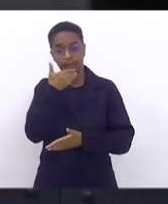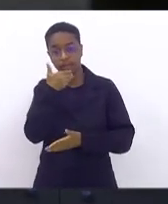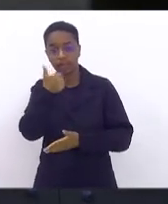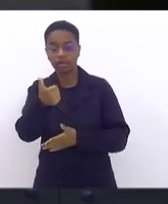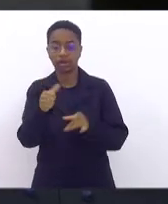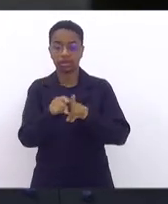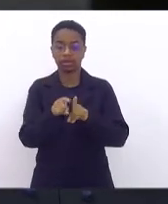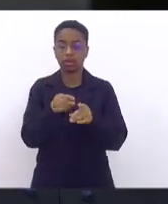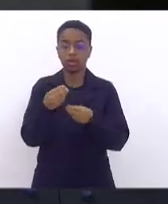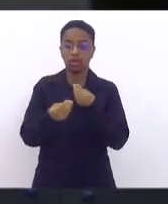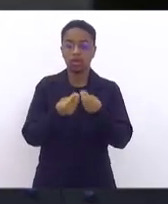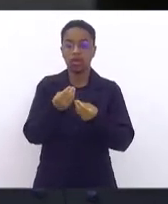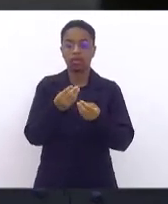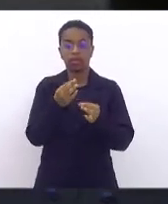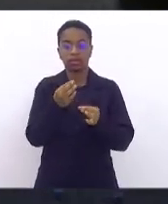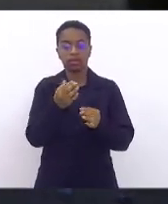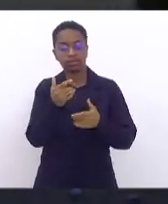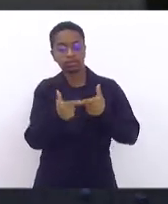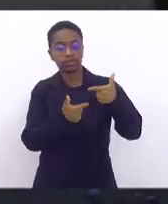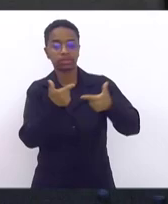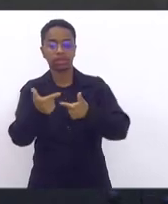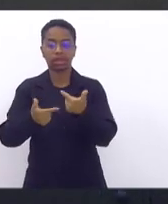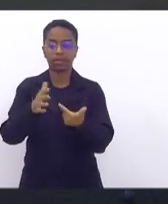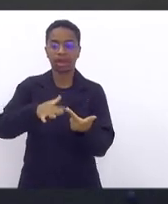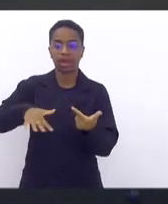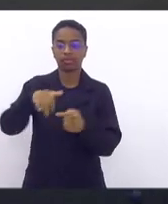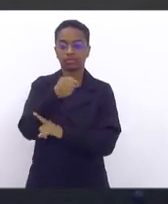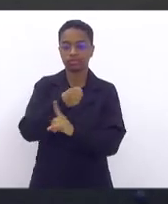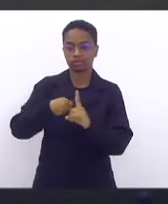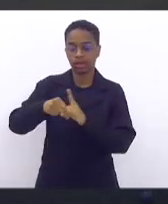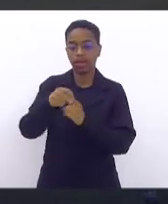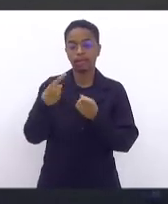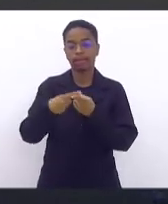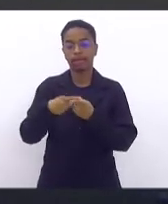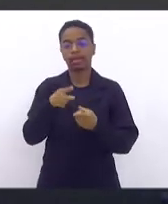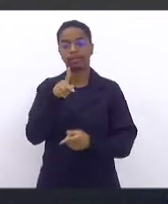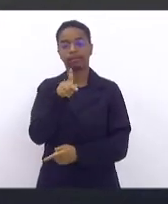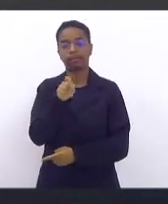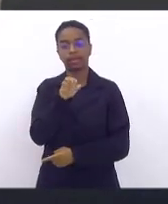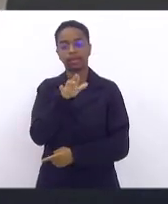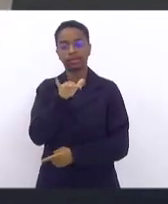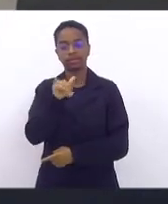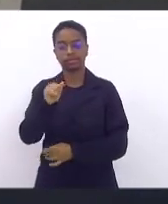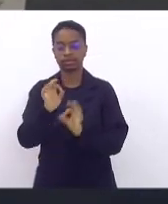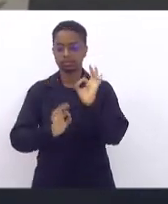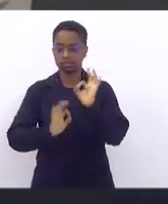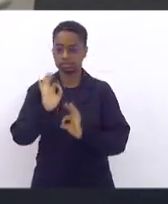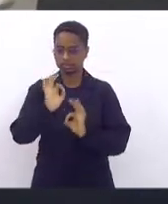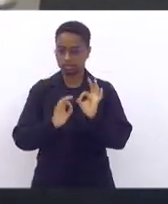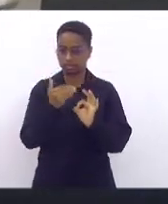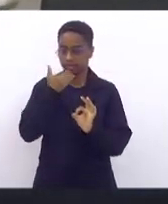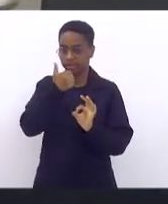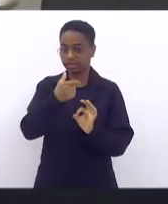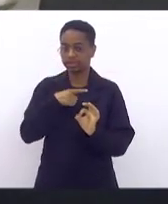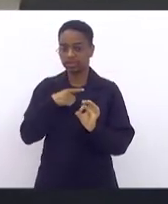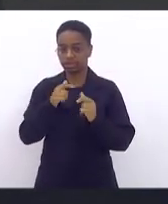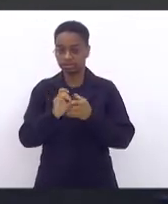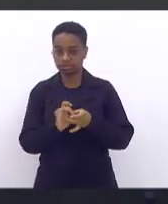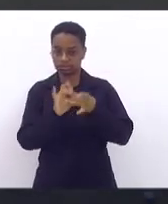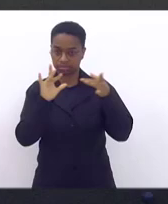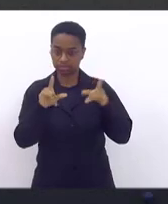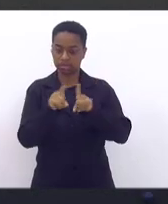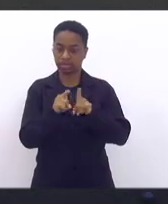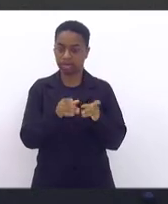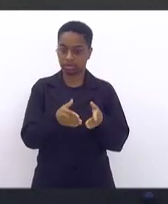prestados à sociedade. Uma perícia criminal moderna e bem estruturada, que trabalhe com liberdade e